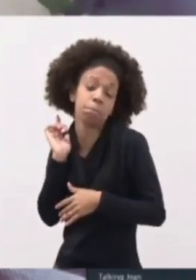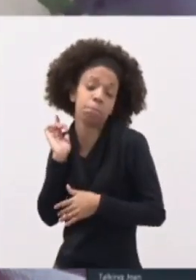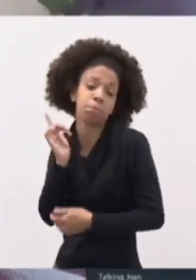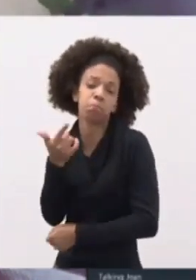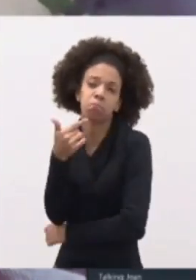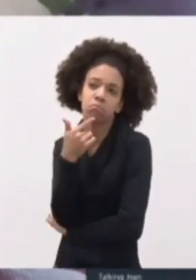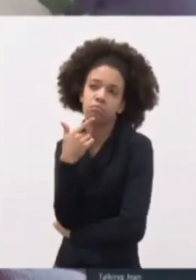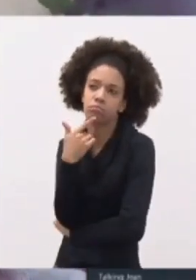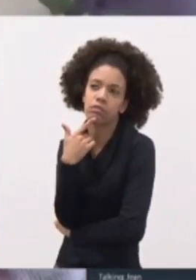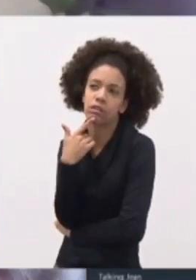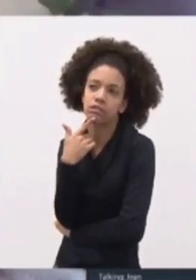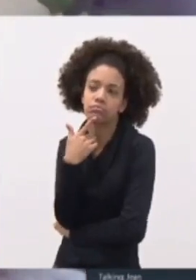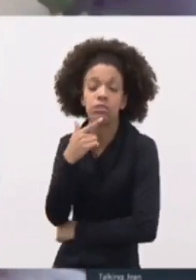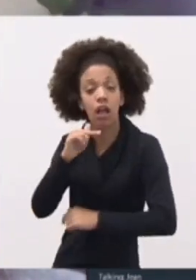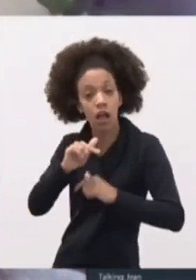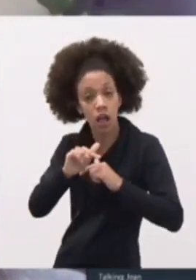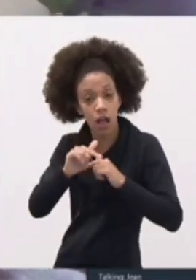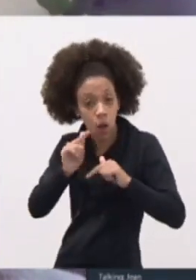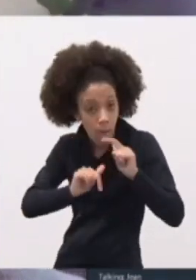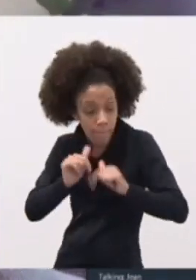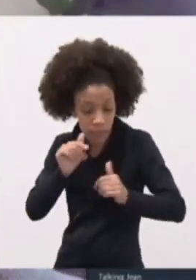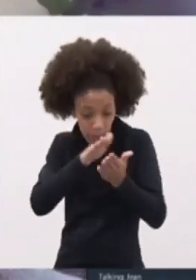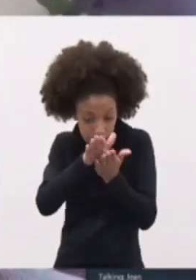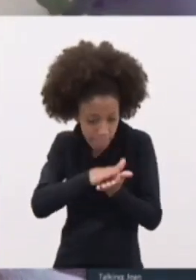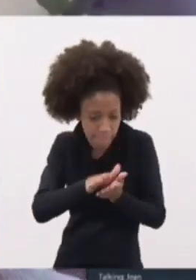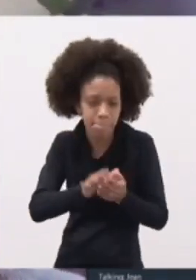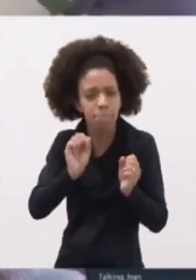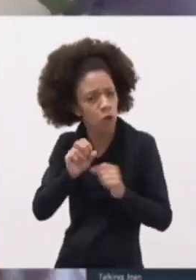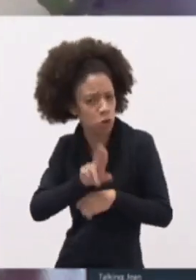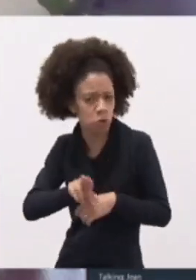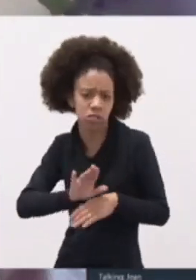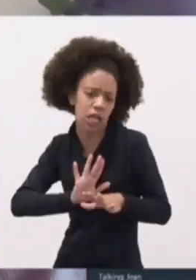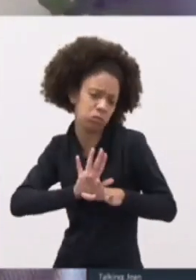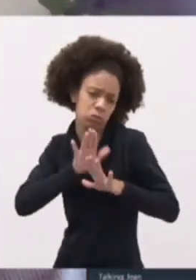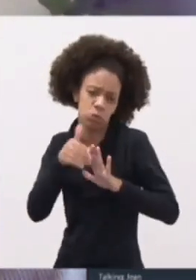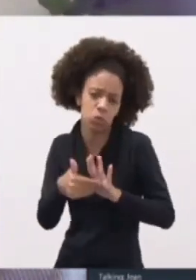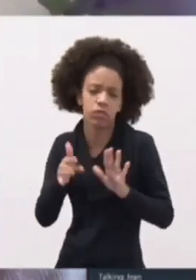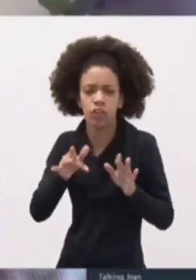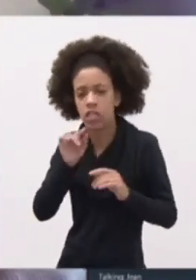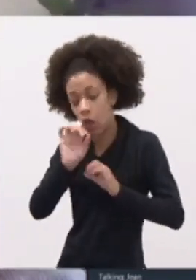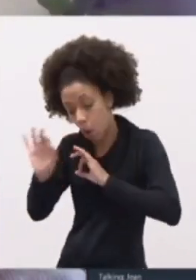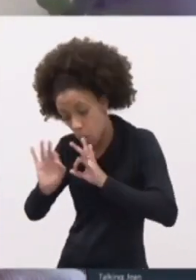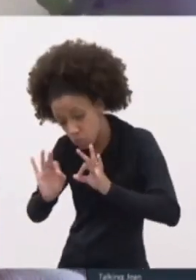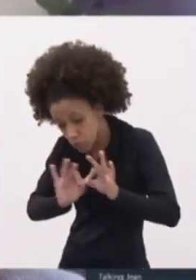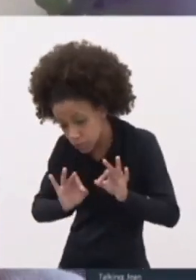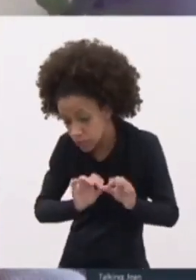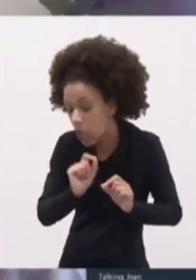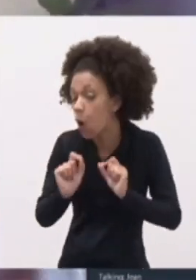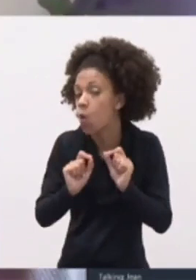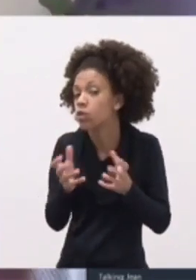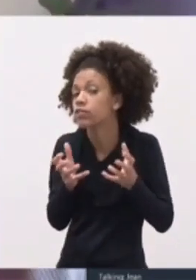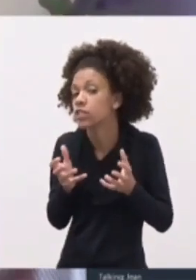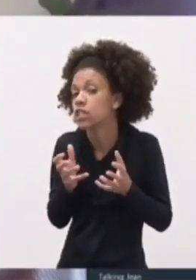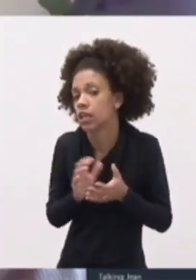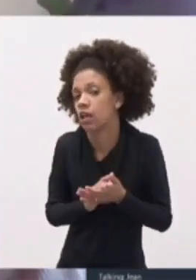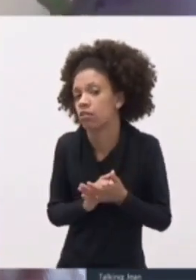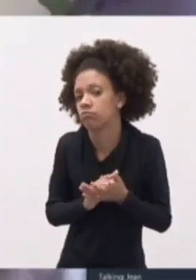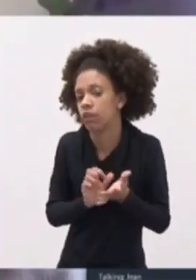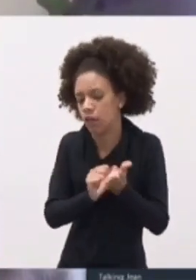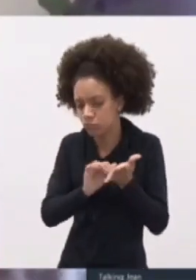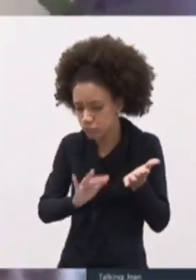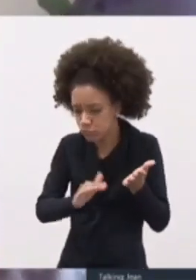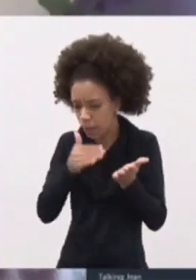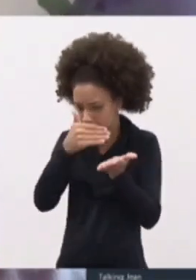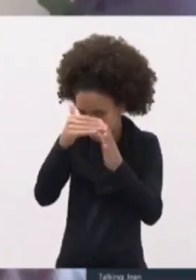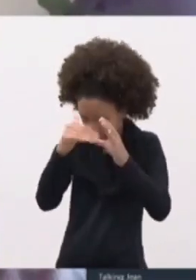que material impresso dá para usar em quase todos os contextos, né? Você organiza o que você quer, uma cartilinha para mandar para o